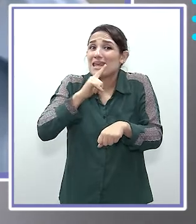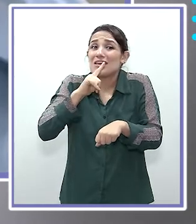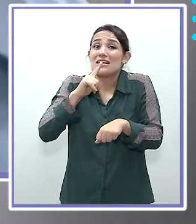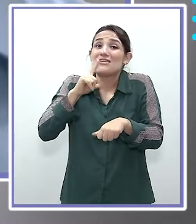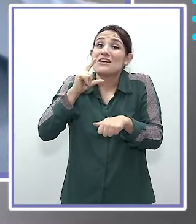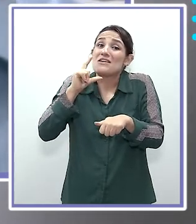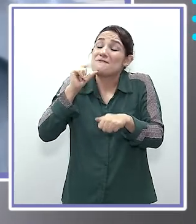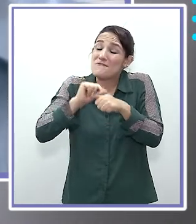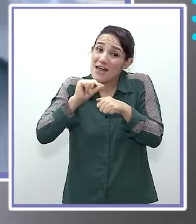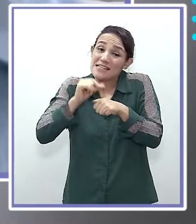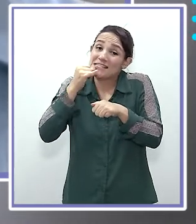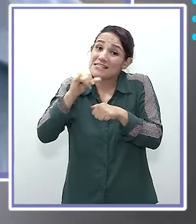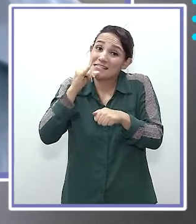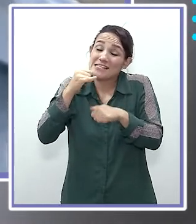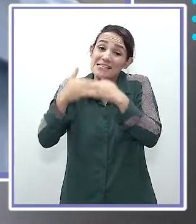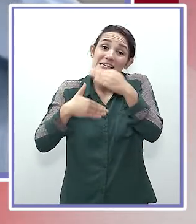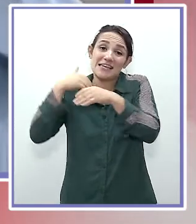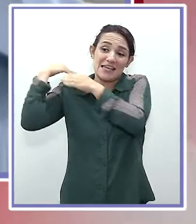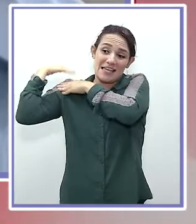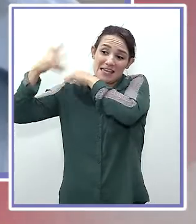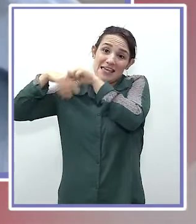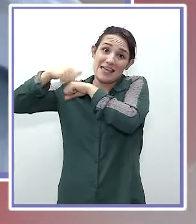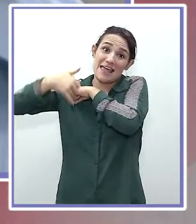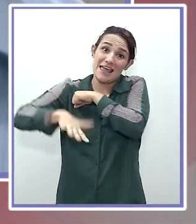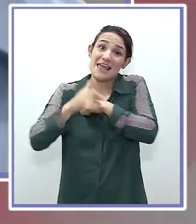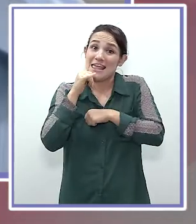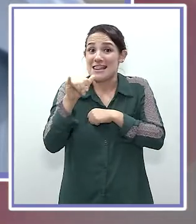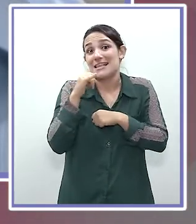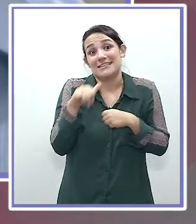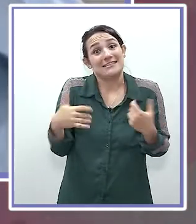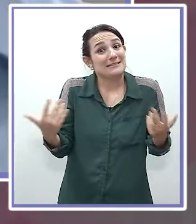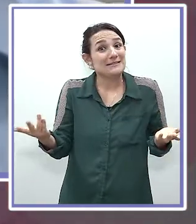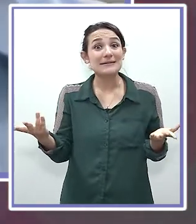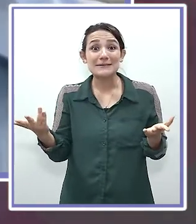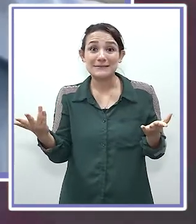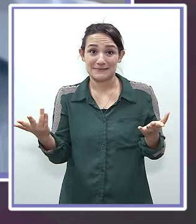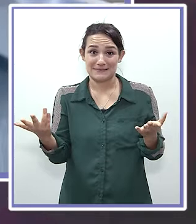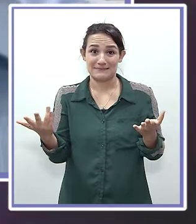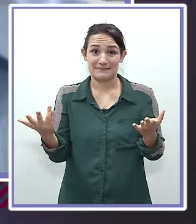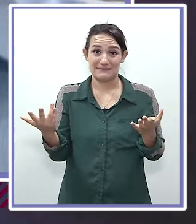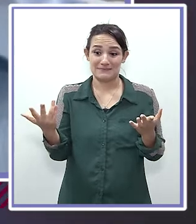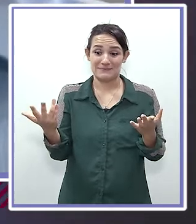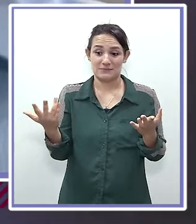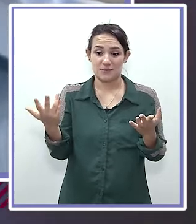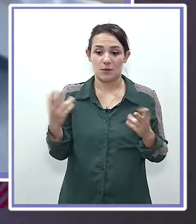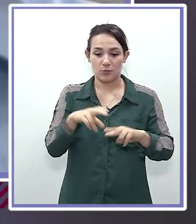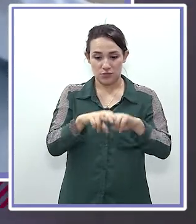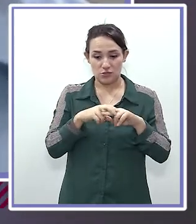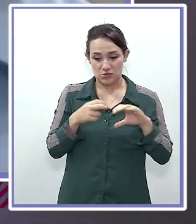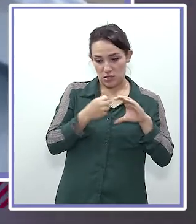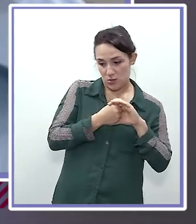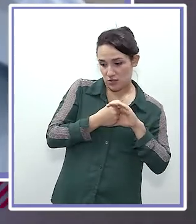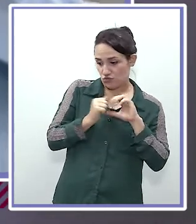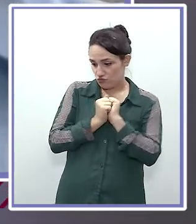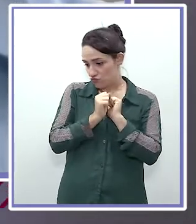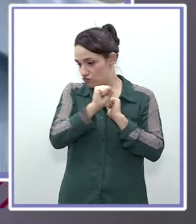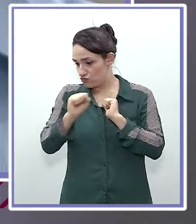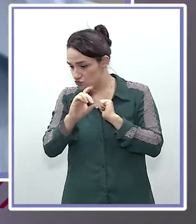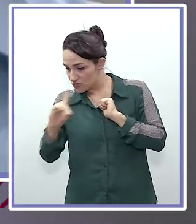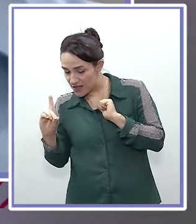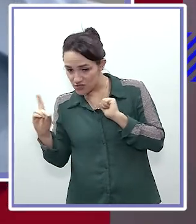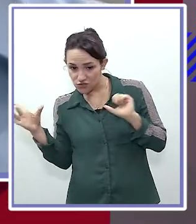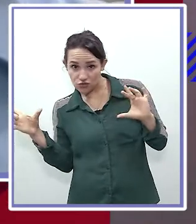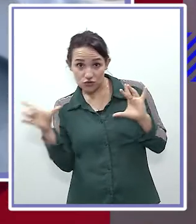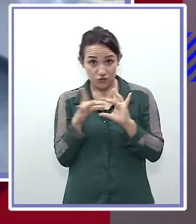subsistema, então nós temos todas as gerações do Centro-Oeste e Sudeste, e essas aí vão interagir. E